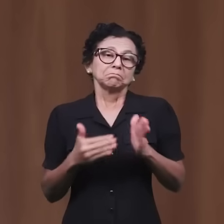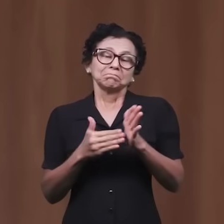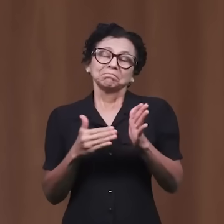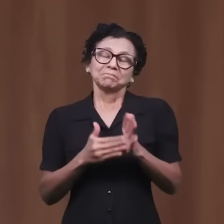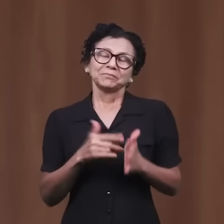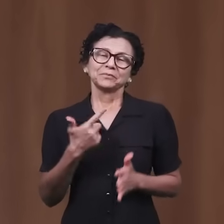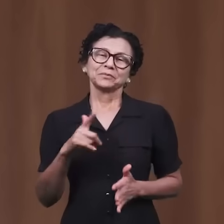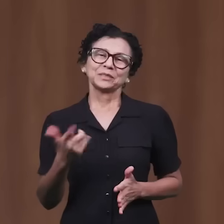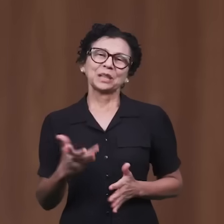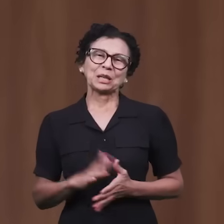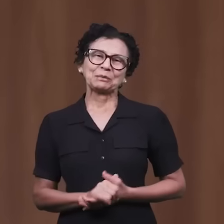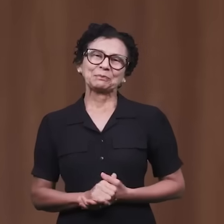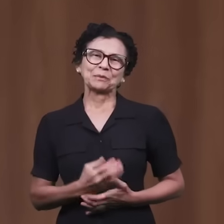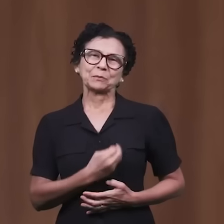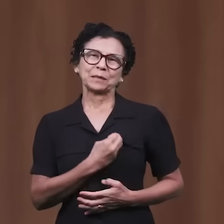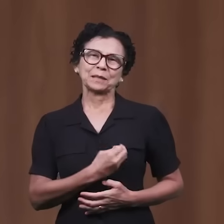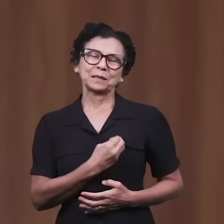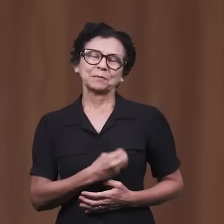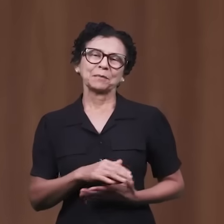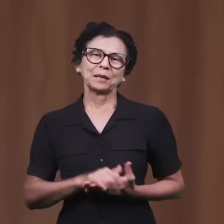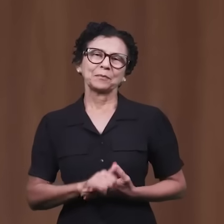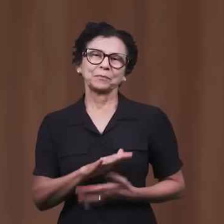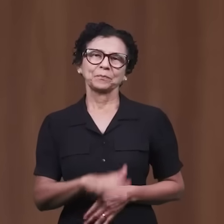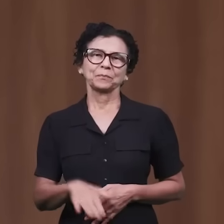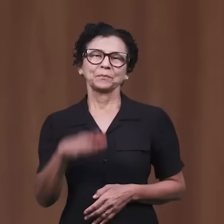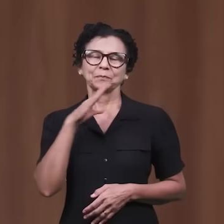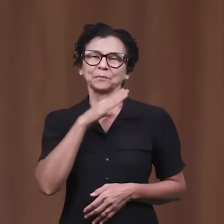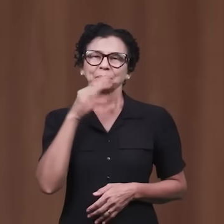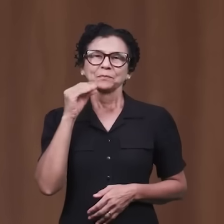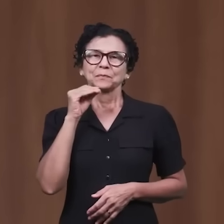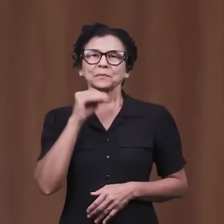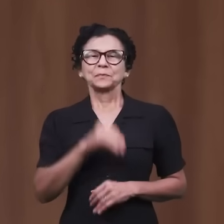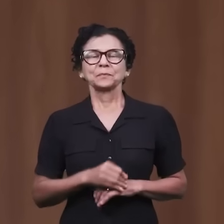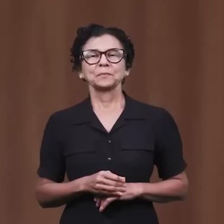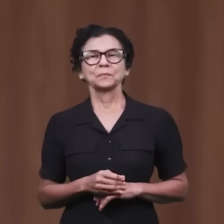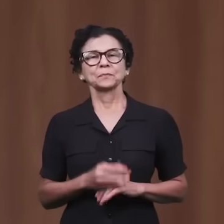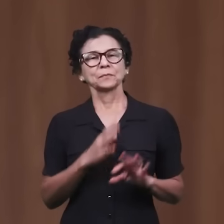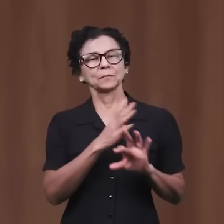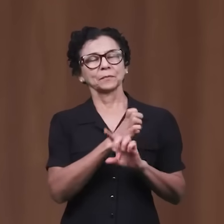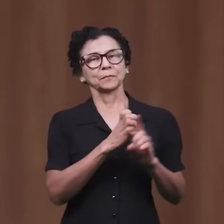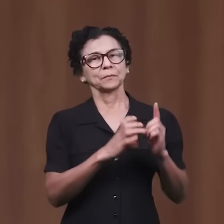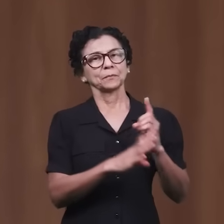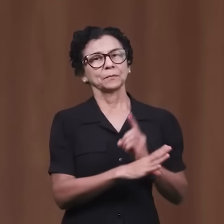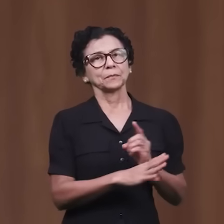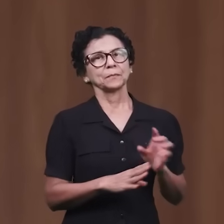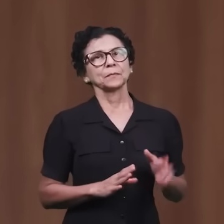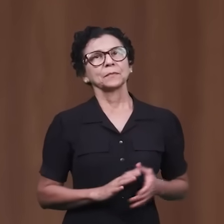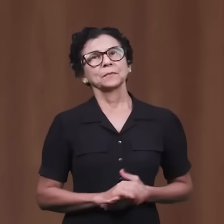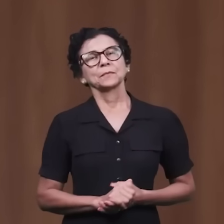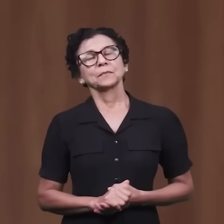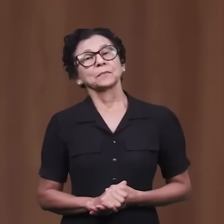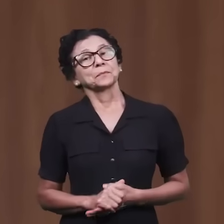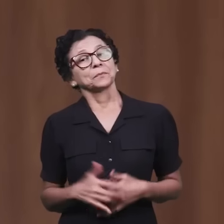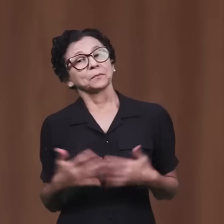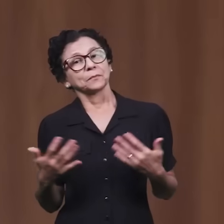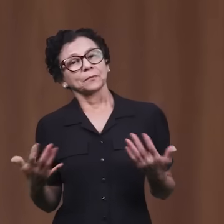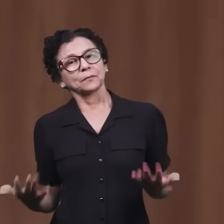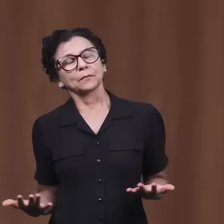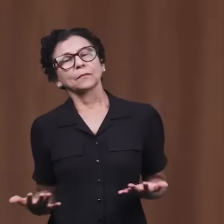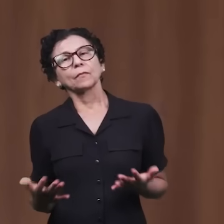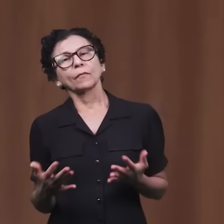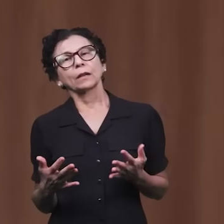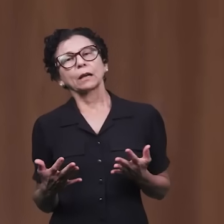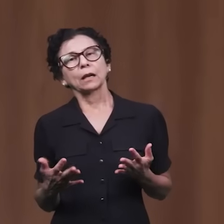que não há barreira para as nossas participações de crianças intermediárias e adolescentes na escola bíblica dominical. Haja vista